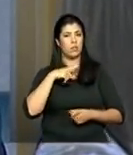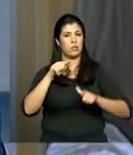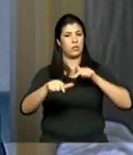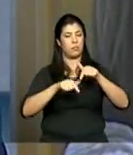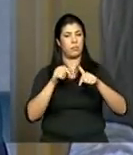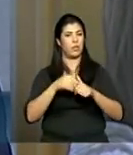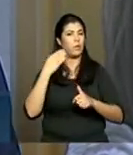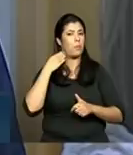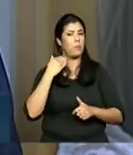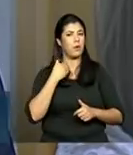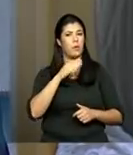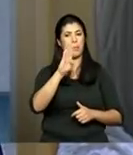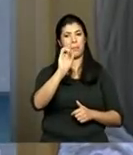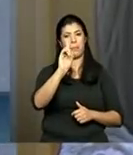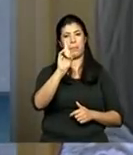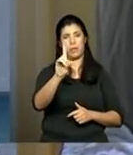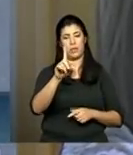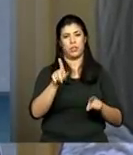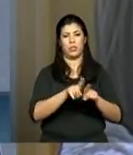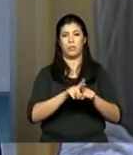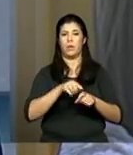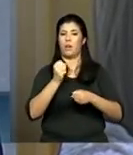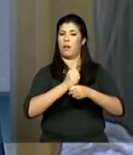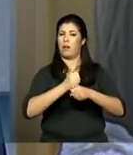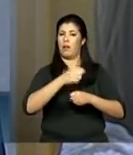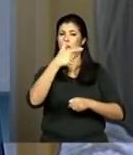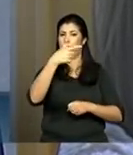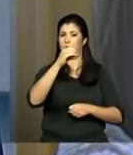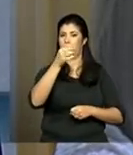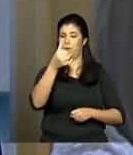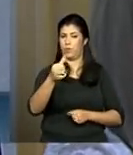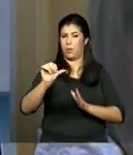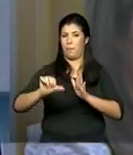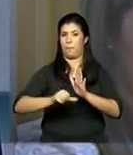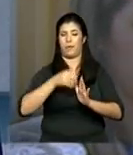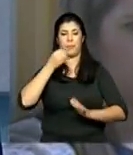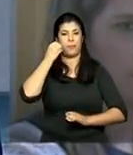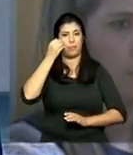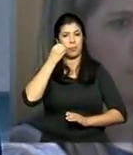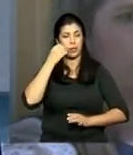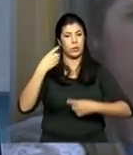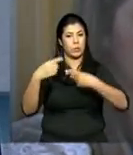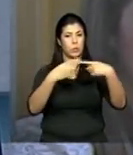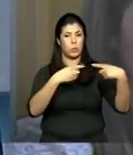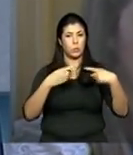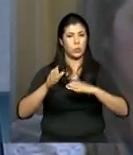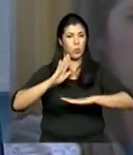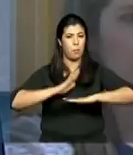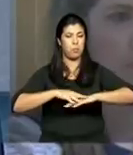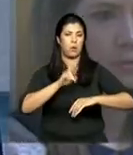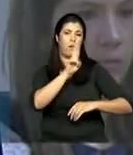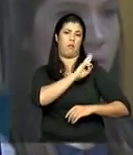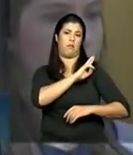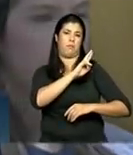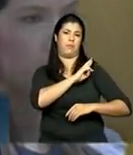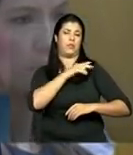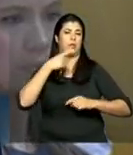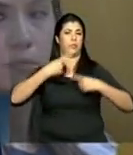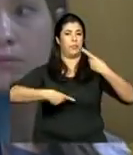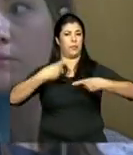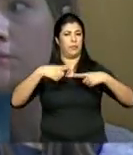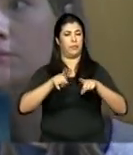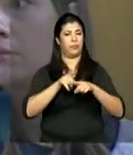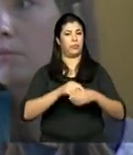em 2006, decidiu concorrer pela primeira vez nas eleições estaduais para um cargo majoritário. Cid Gomes foi